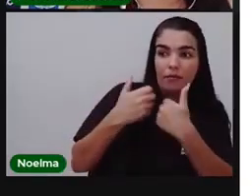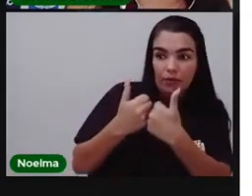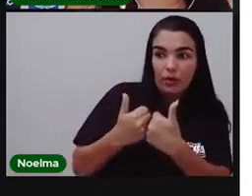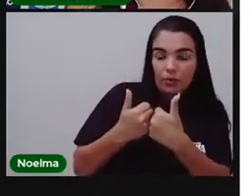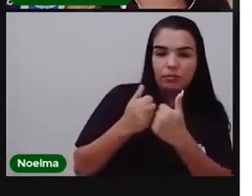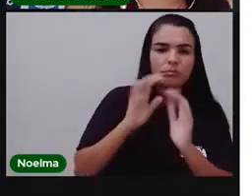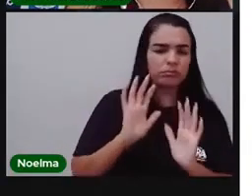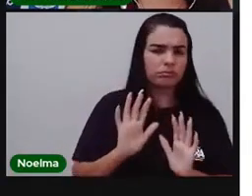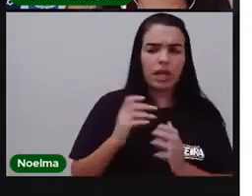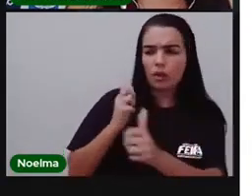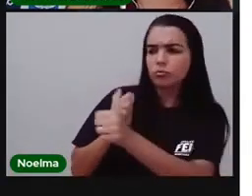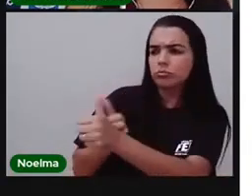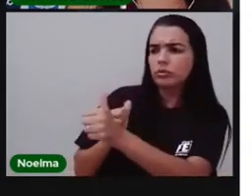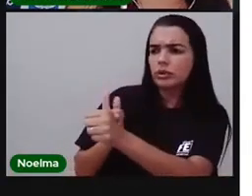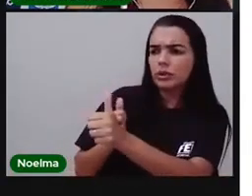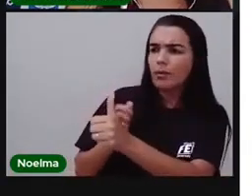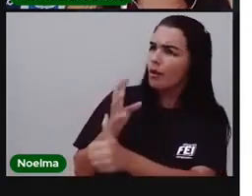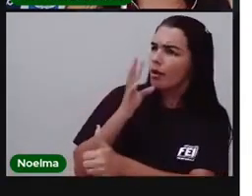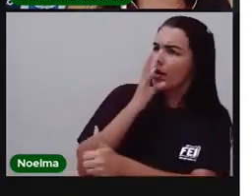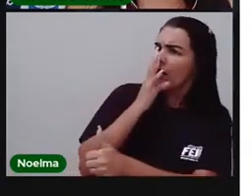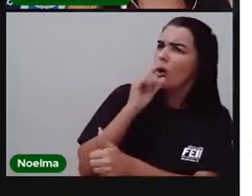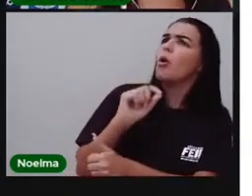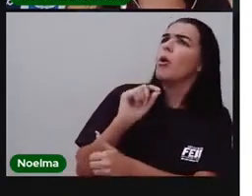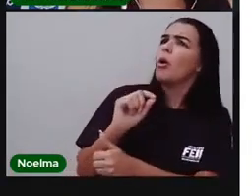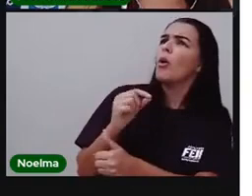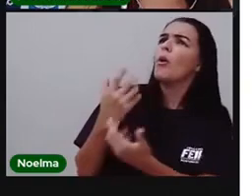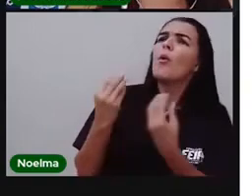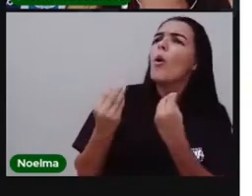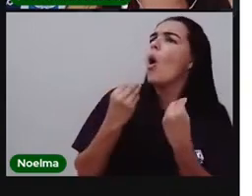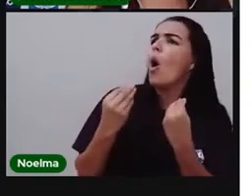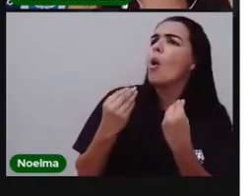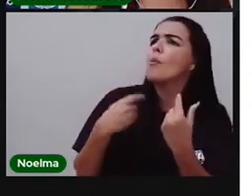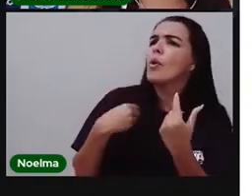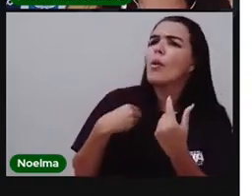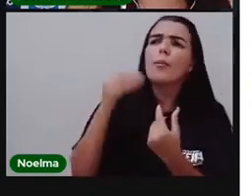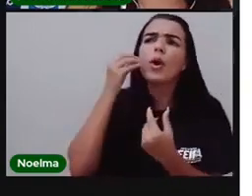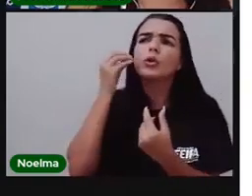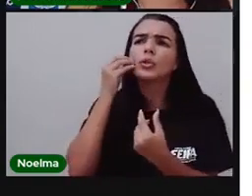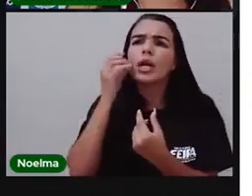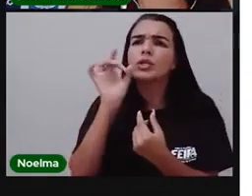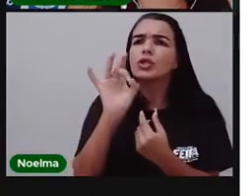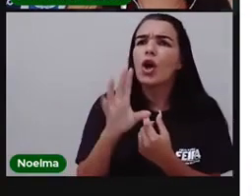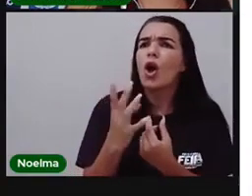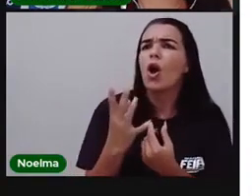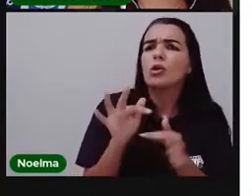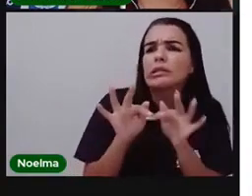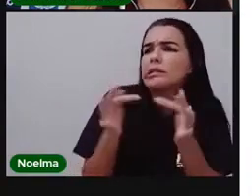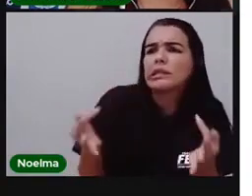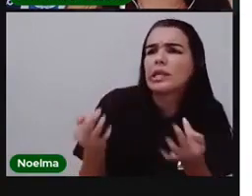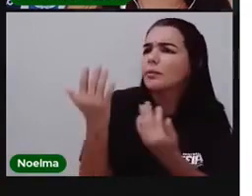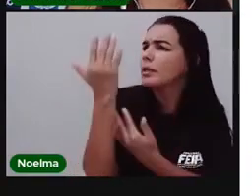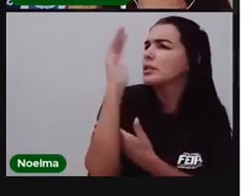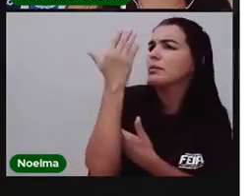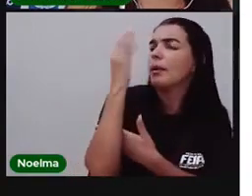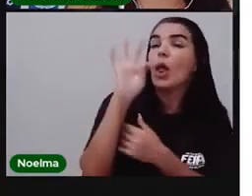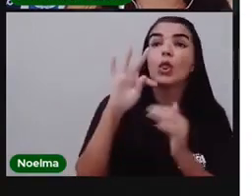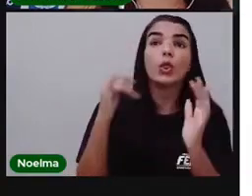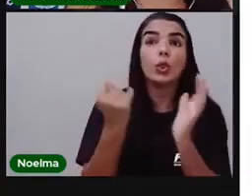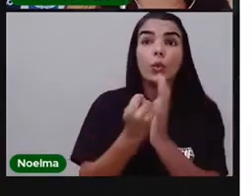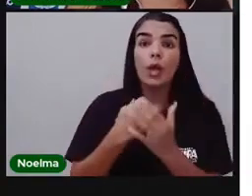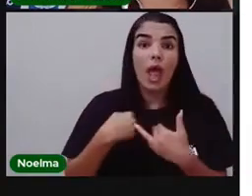surpreso, indagou. Mas mestre, como poderei mostrar-lhe com um simples espelho tudo o que encontrar